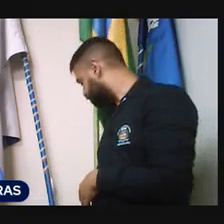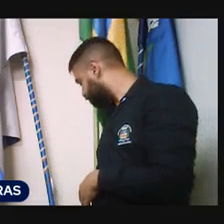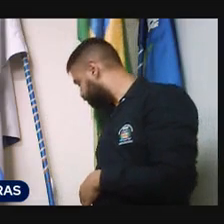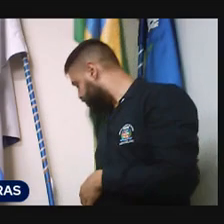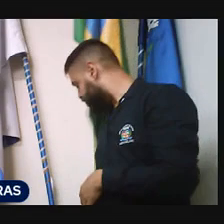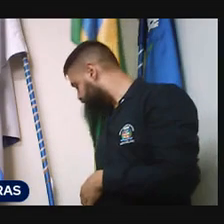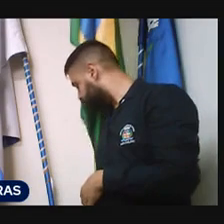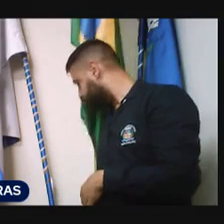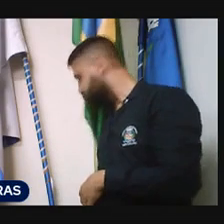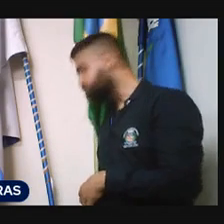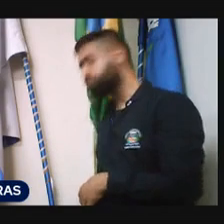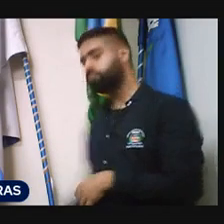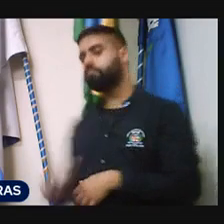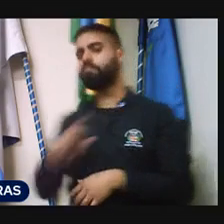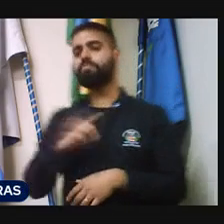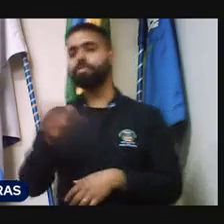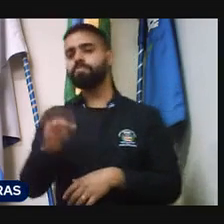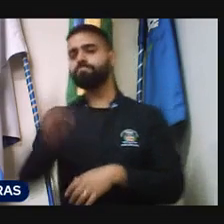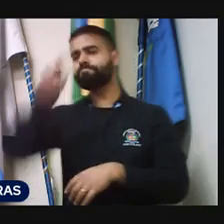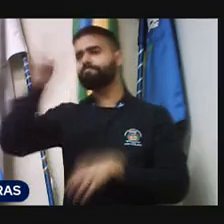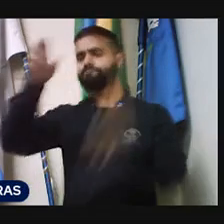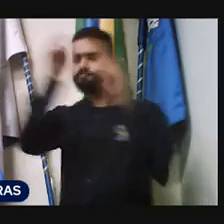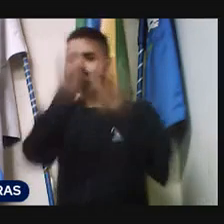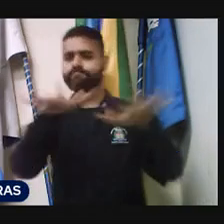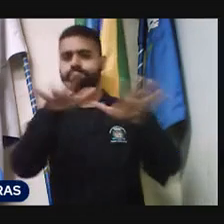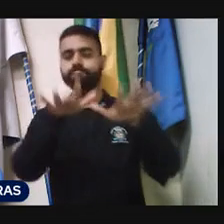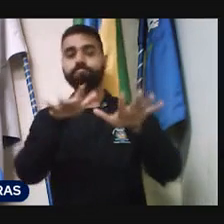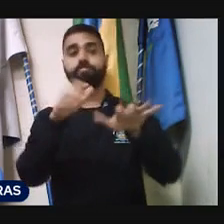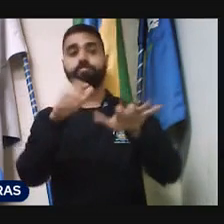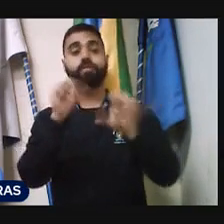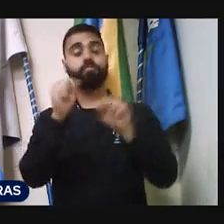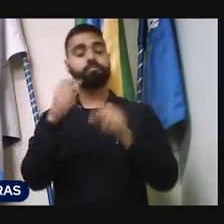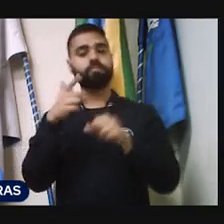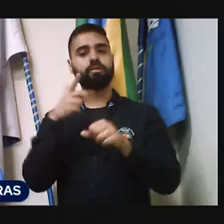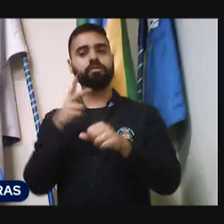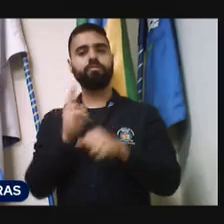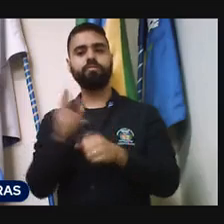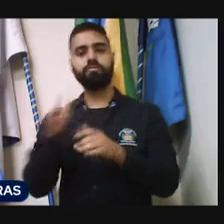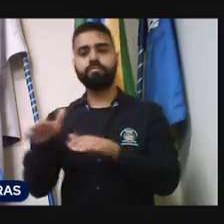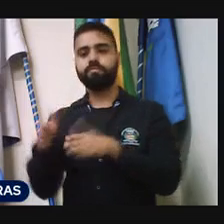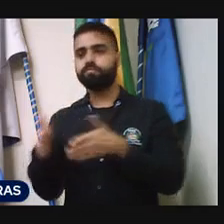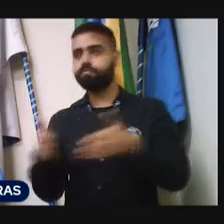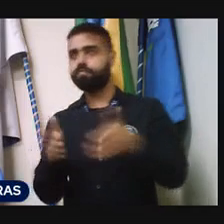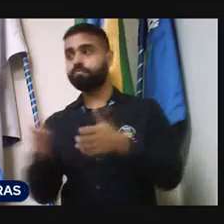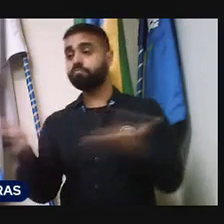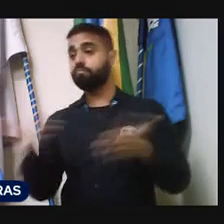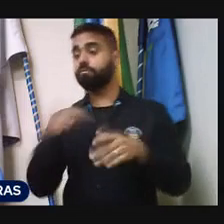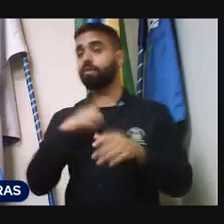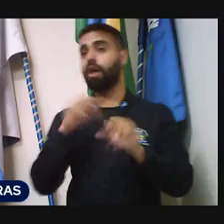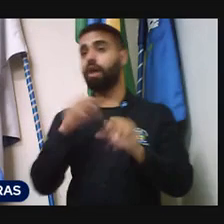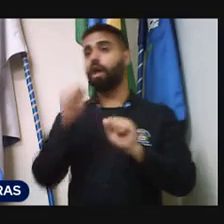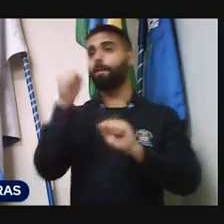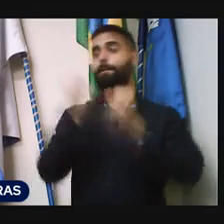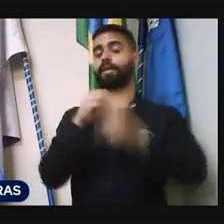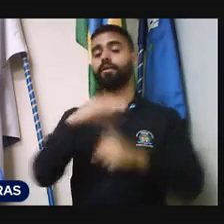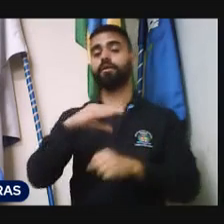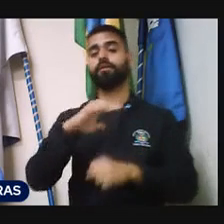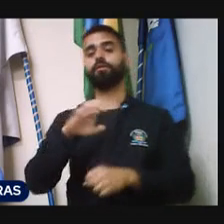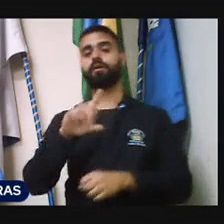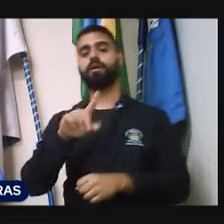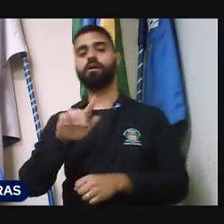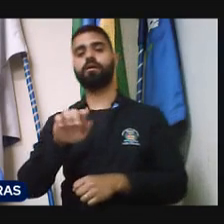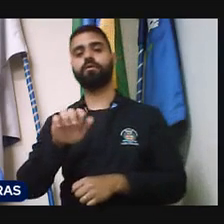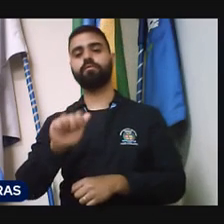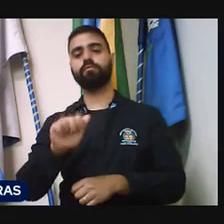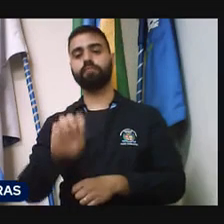para que a gente possa continuar nesse caminho não existe uma empresa hoje prestando serviço que a Cedae em